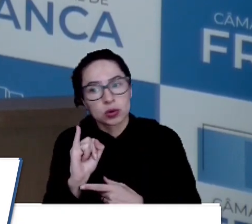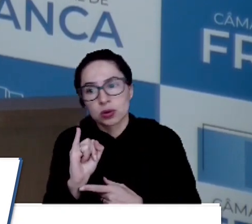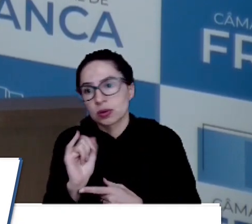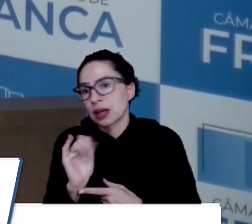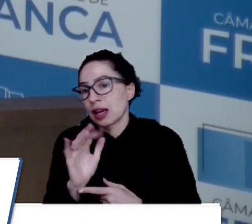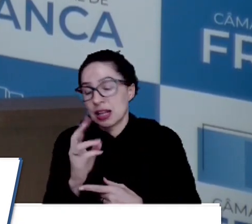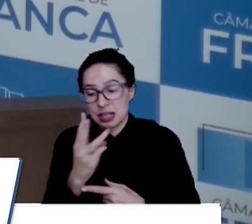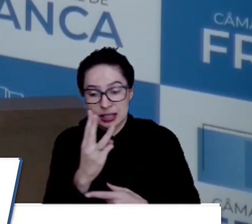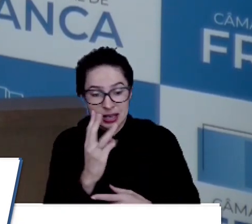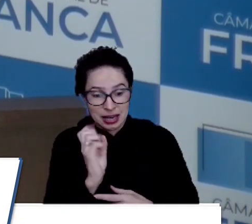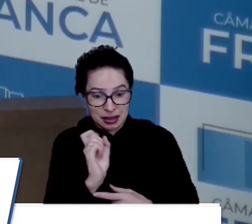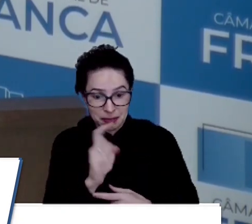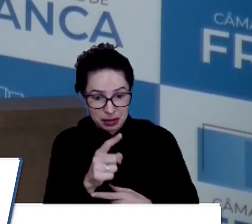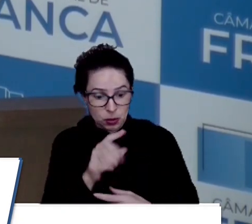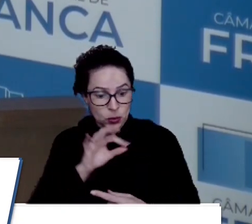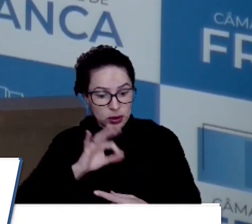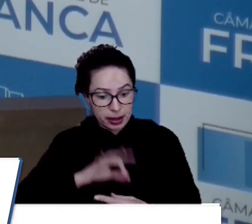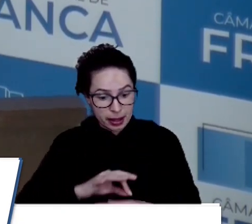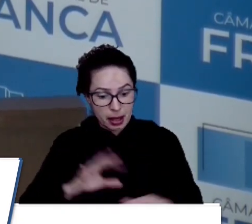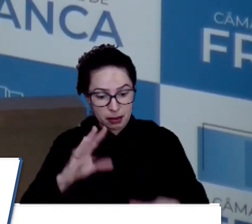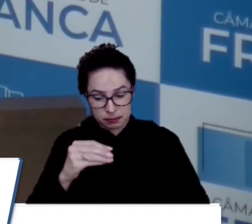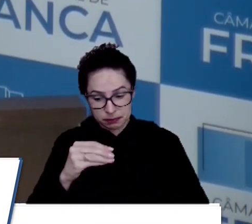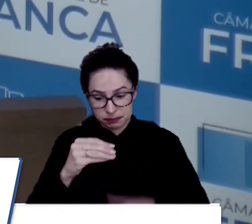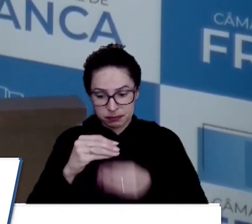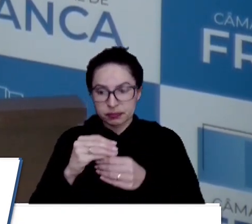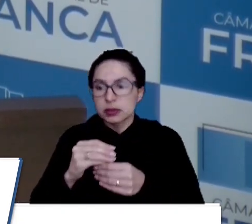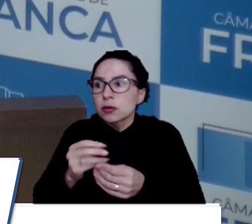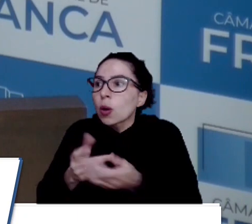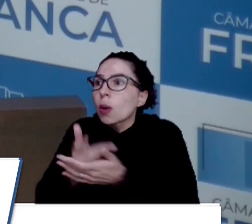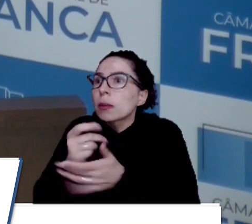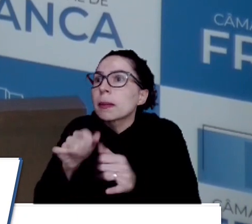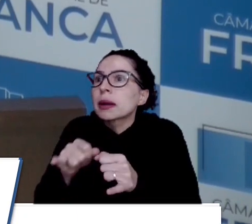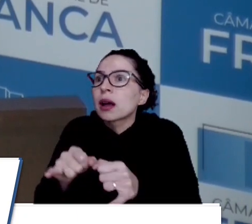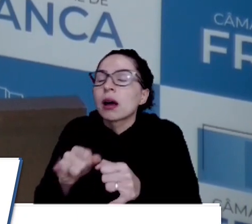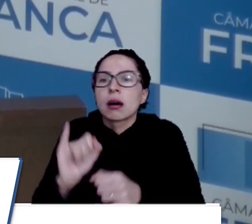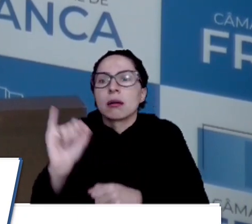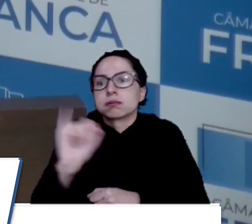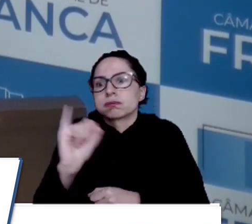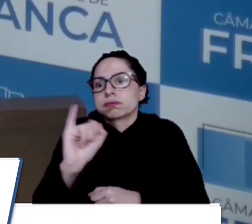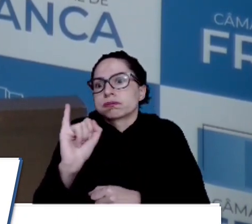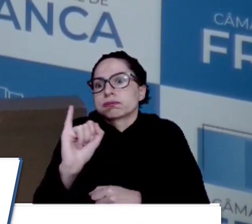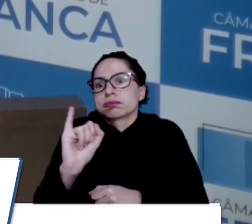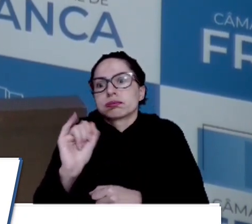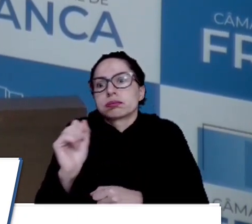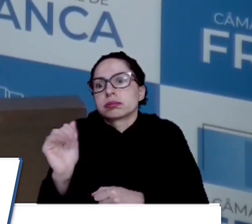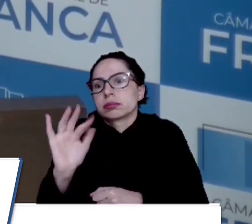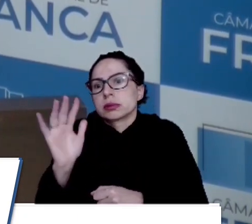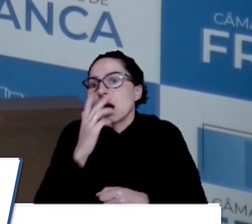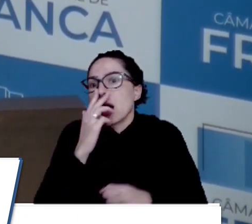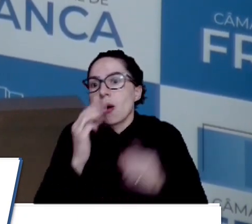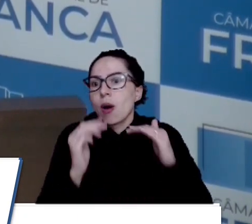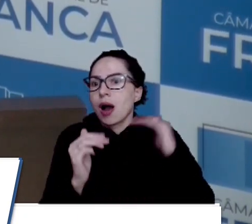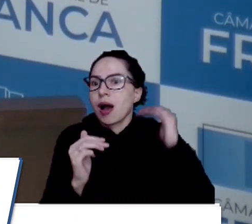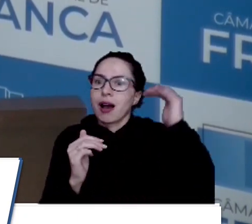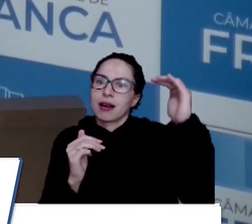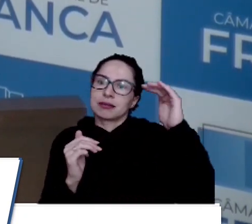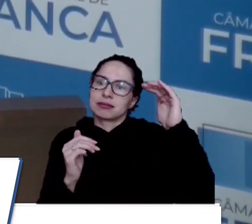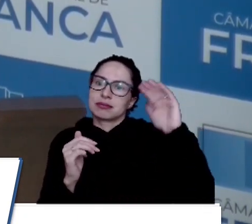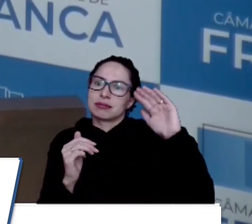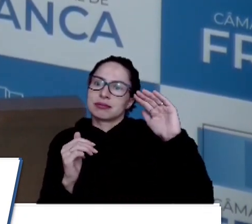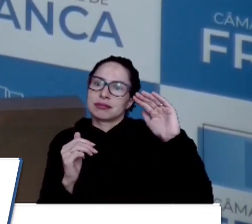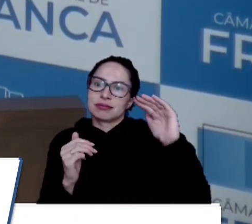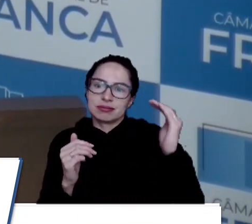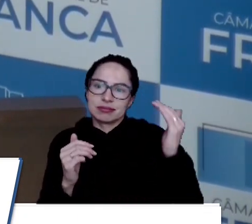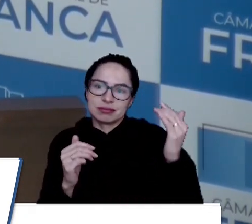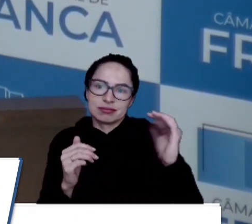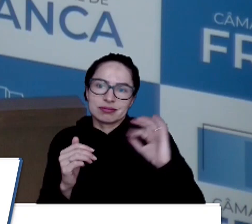R$3.000 que ele ganha em 2 serviços para consumir, ele está sendo tributado igual o grande rentista. Então eu tenho o